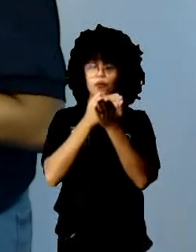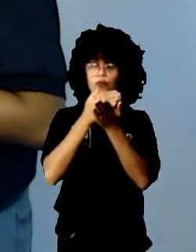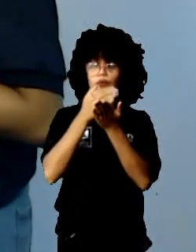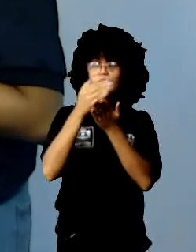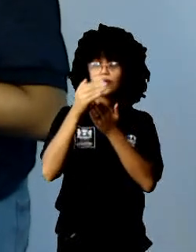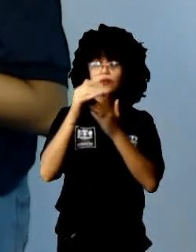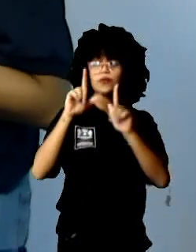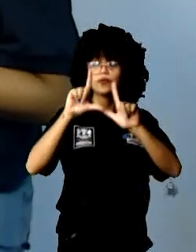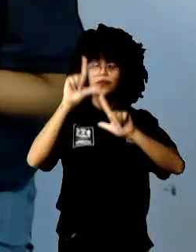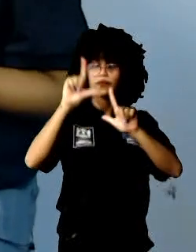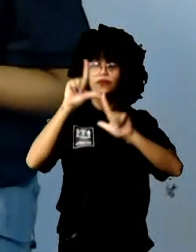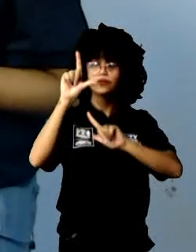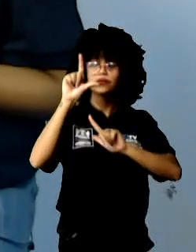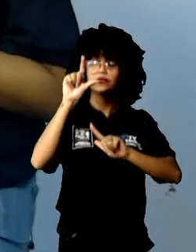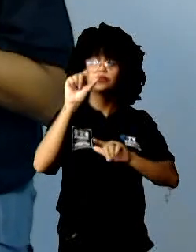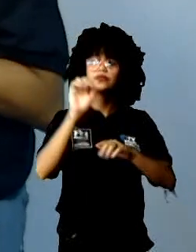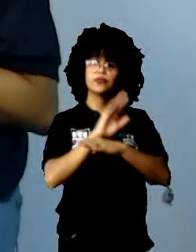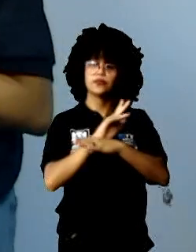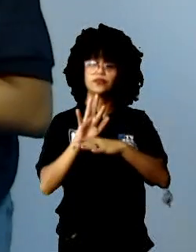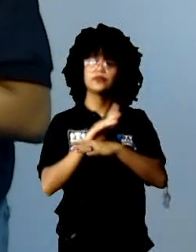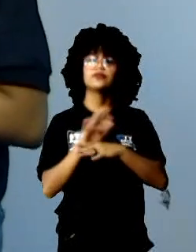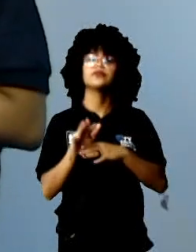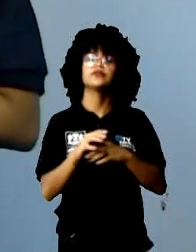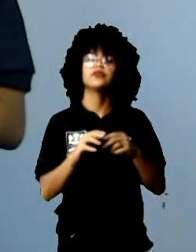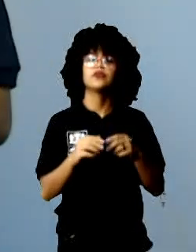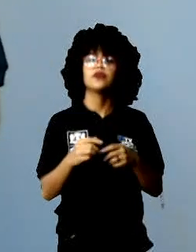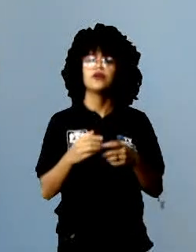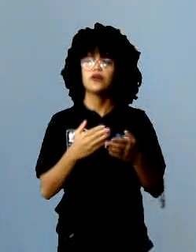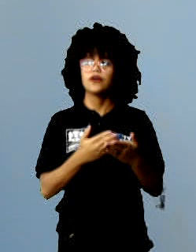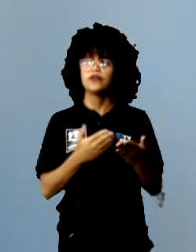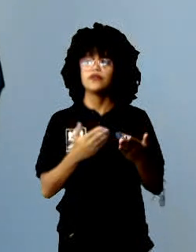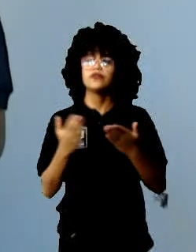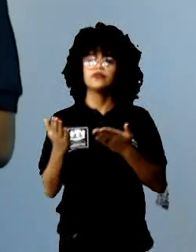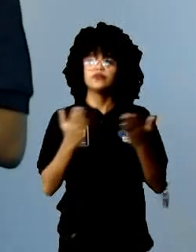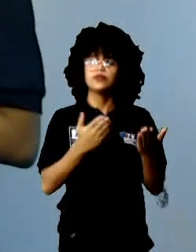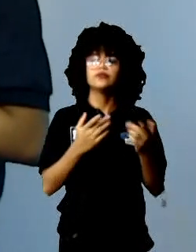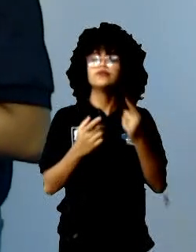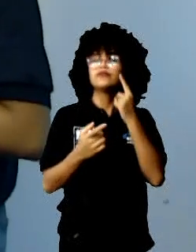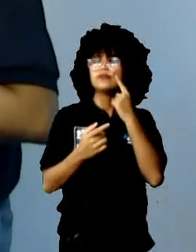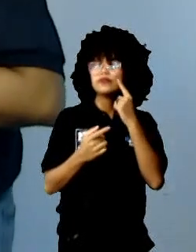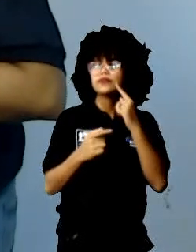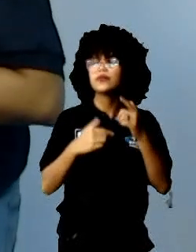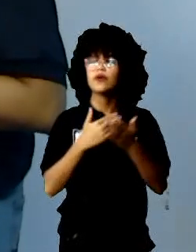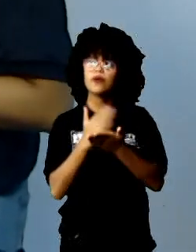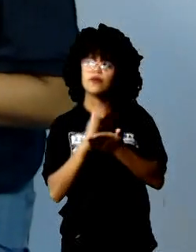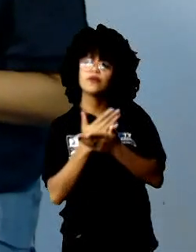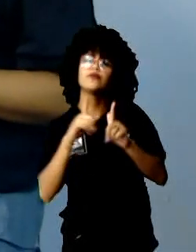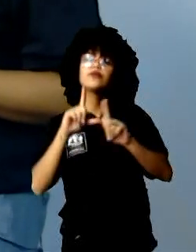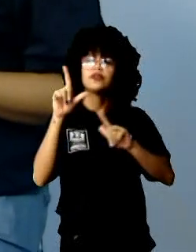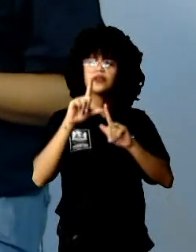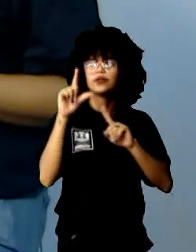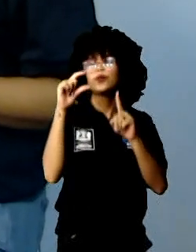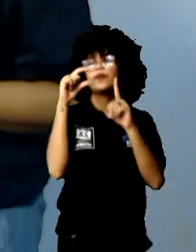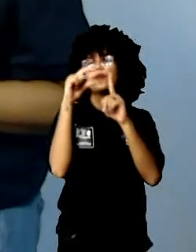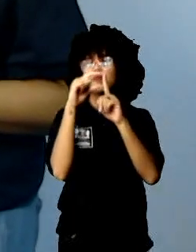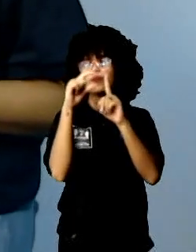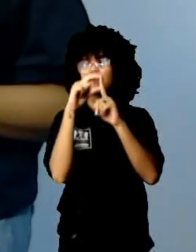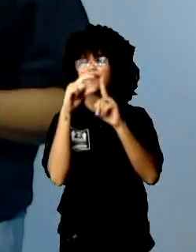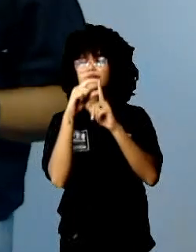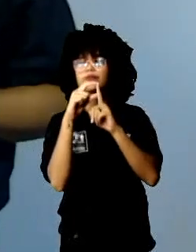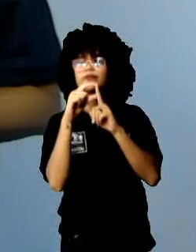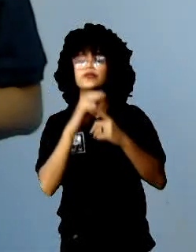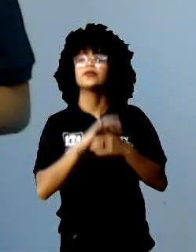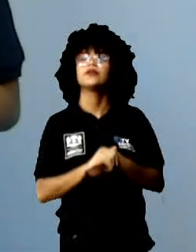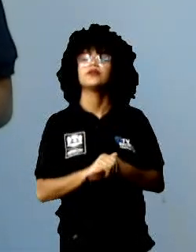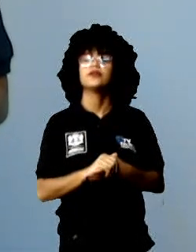com a letra do alfabeto vamos observar algumas letrinhas algumas palavrinhas